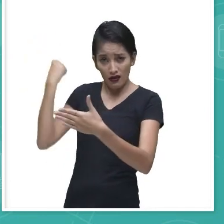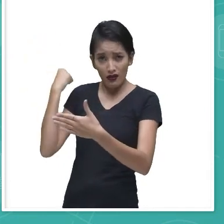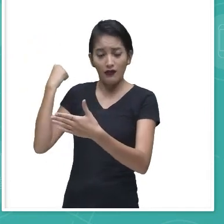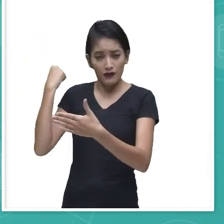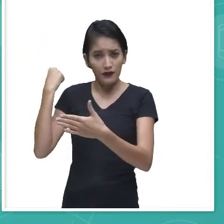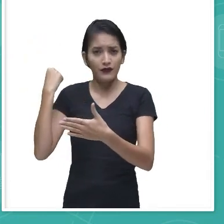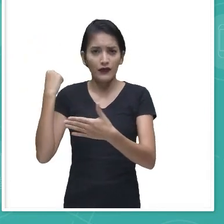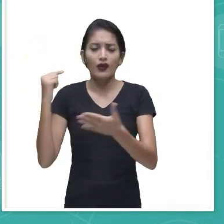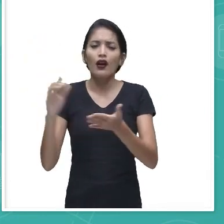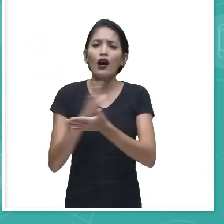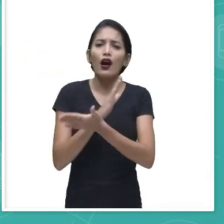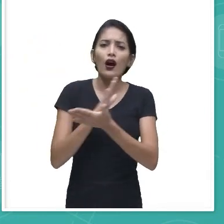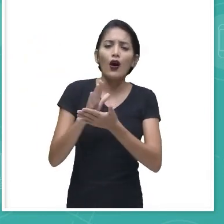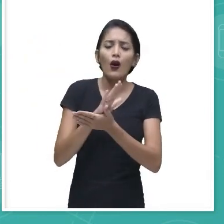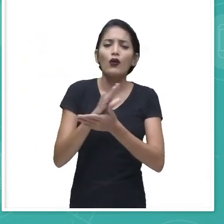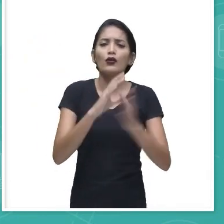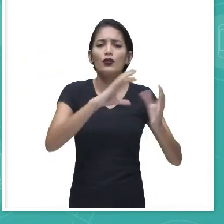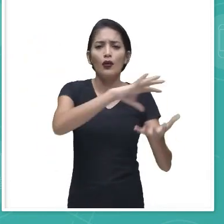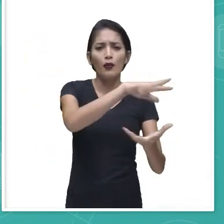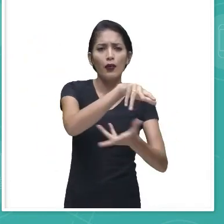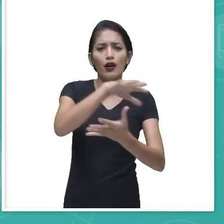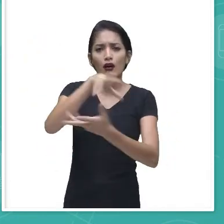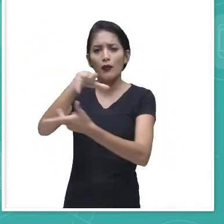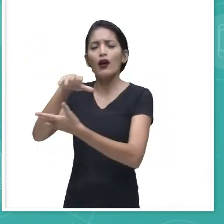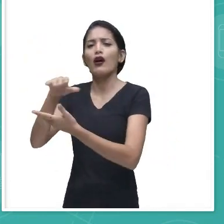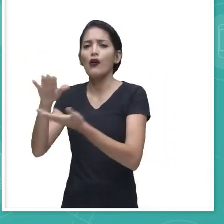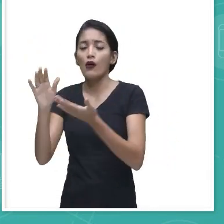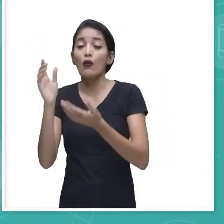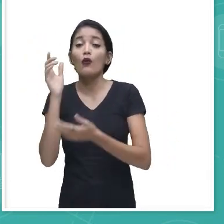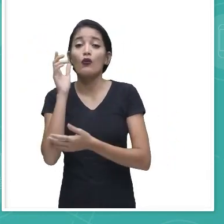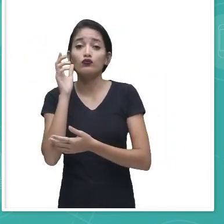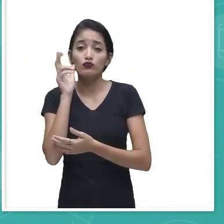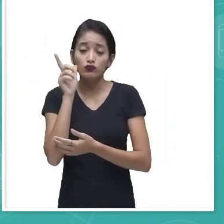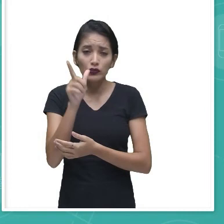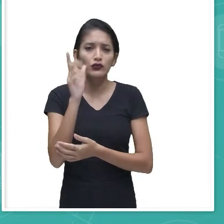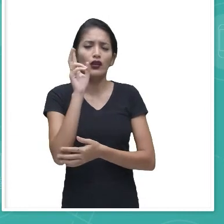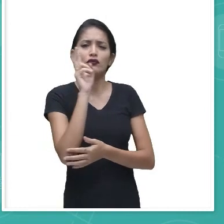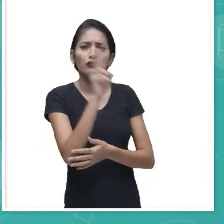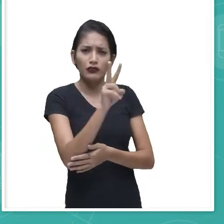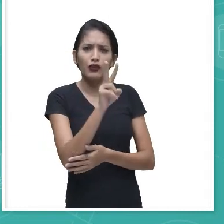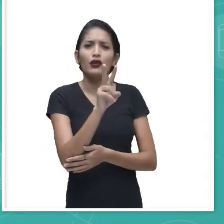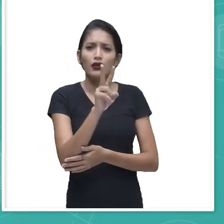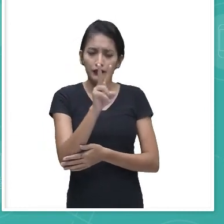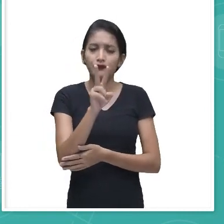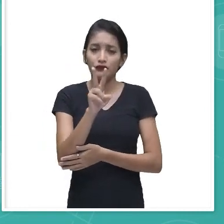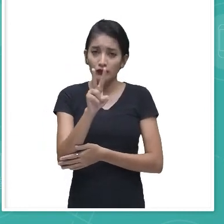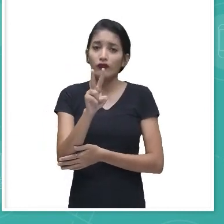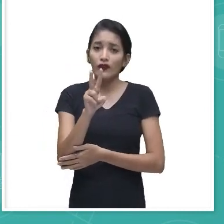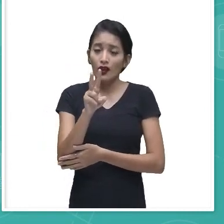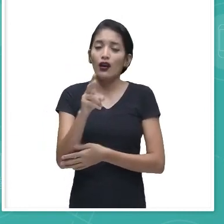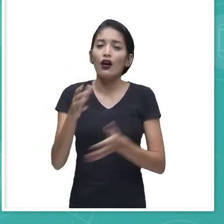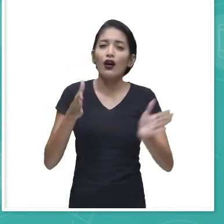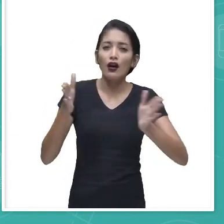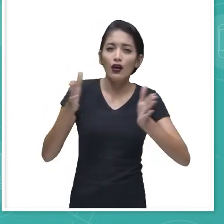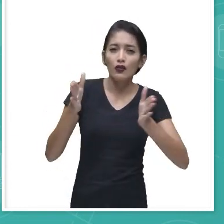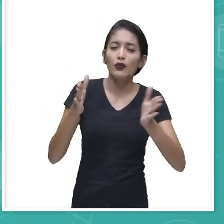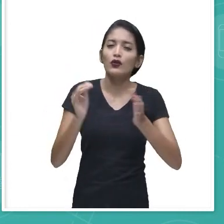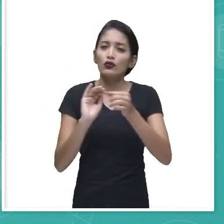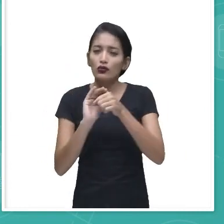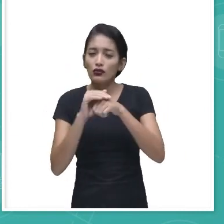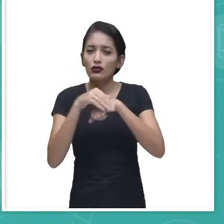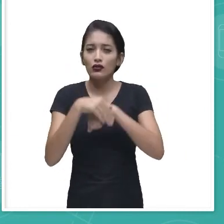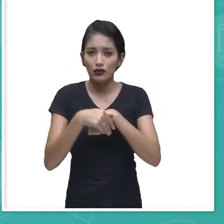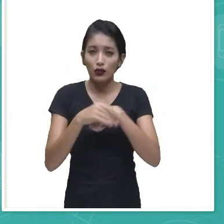em algumas partes do planeta dá para observar, tá? Quando está em inverno e à noite, dá para se observar a